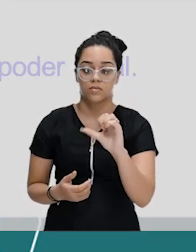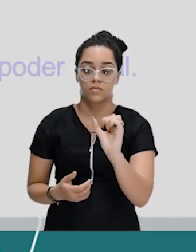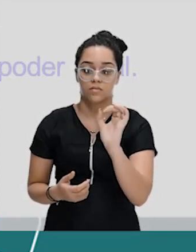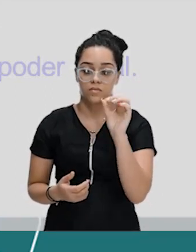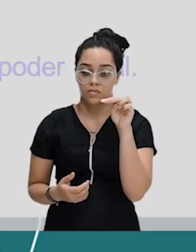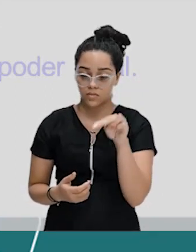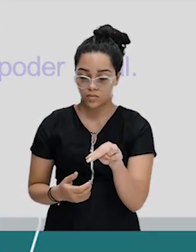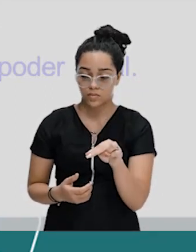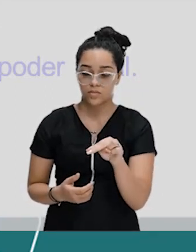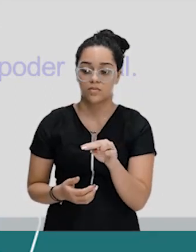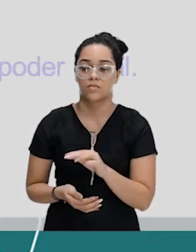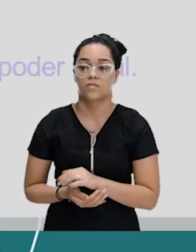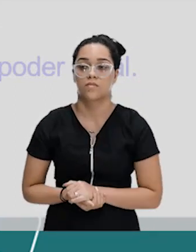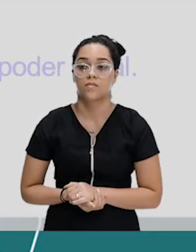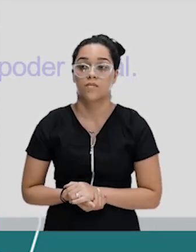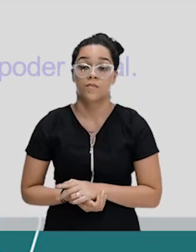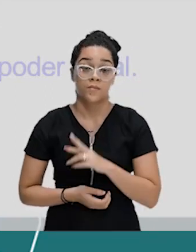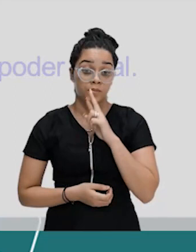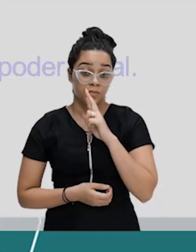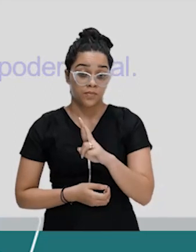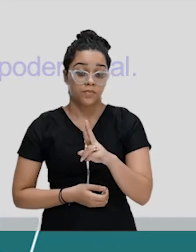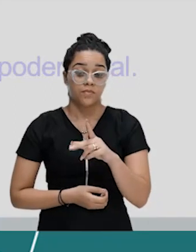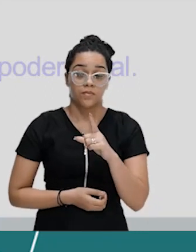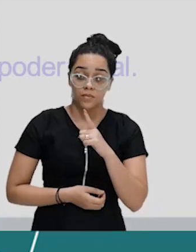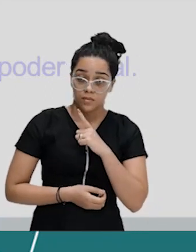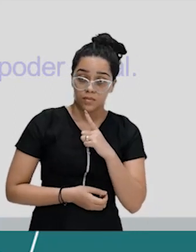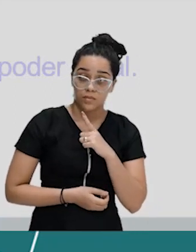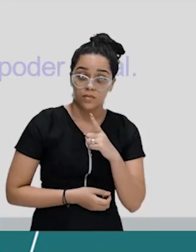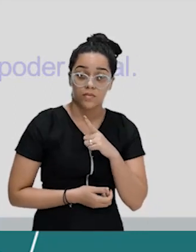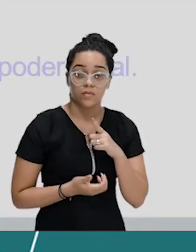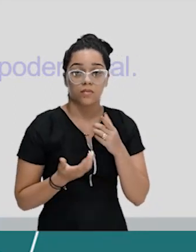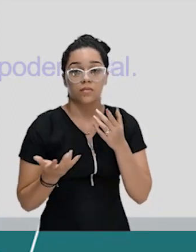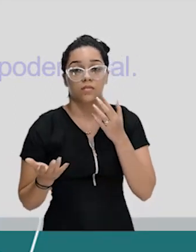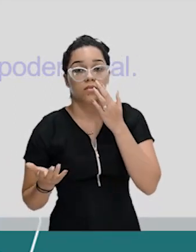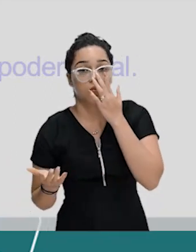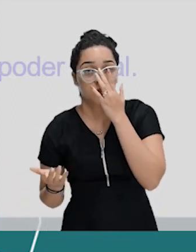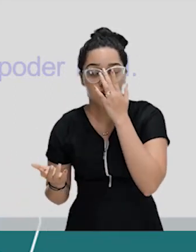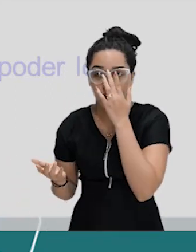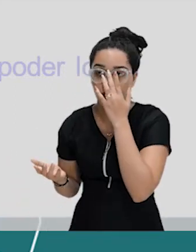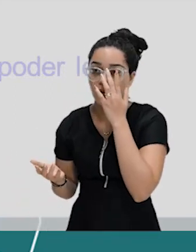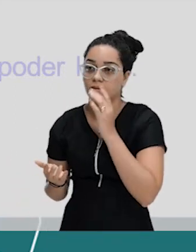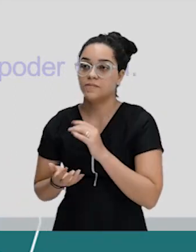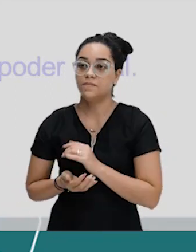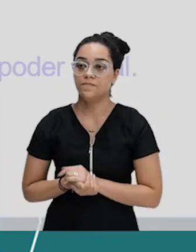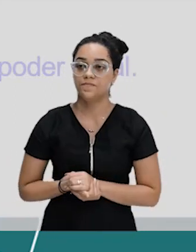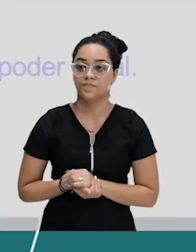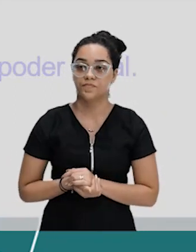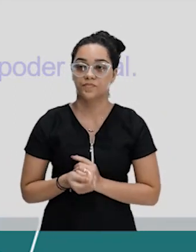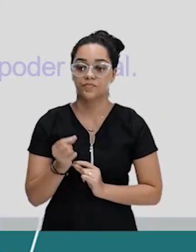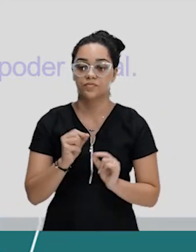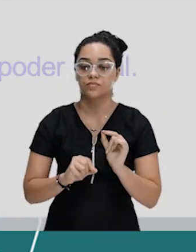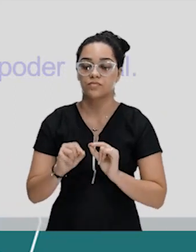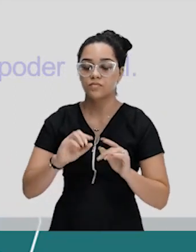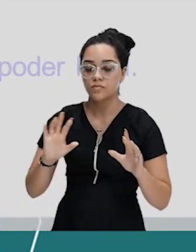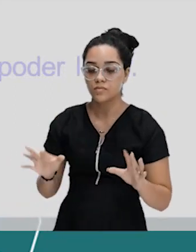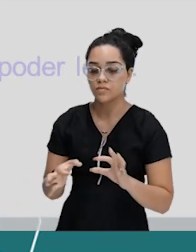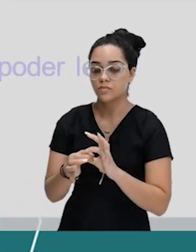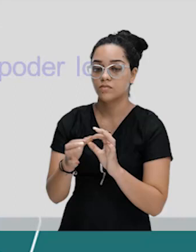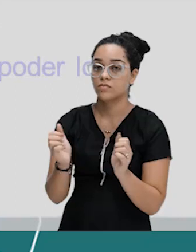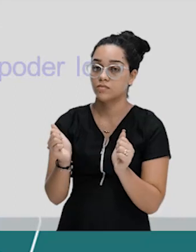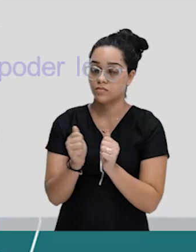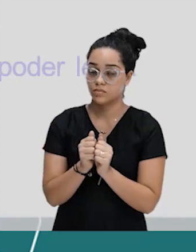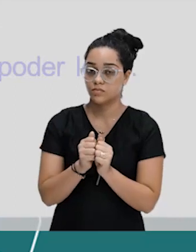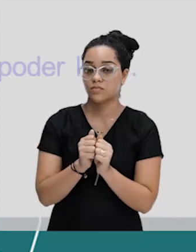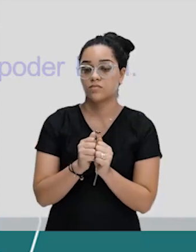Estado Absolutista, a solução que essa velha nobreza vai encontrar é se aliar com a